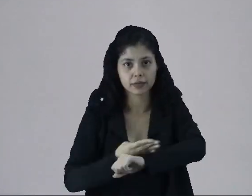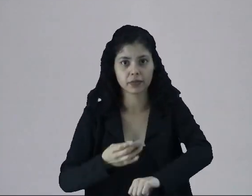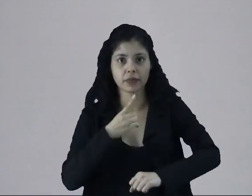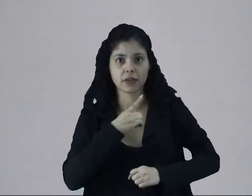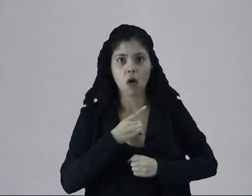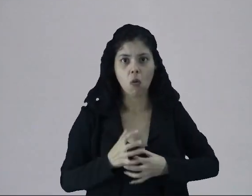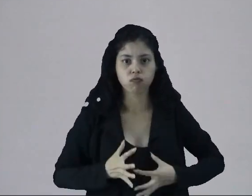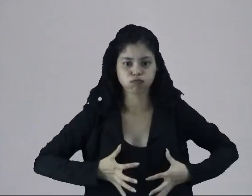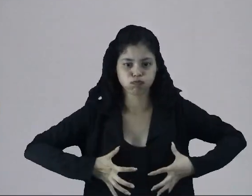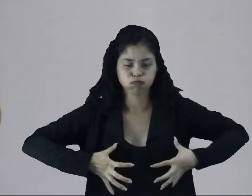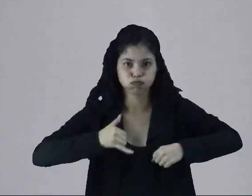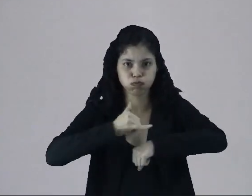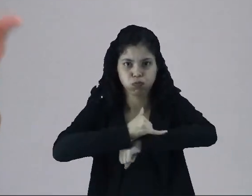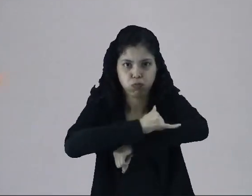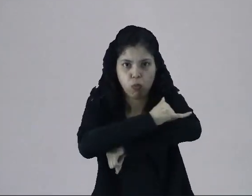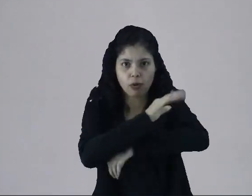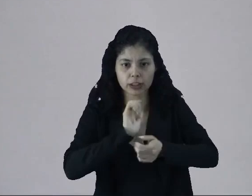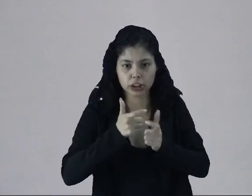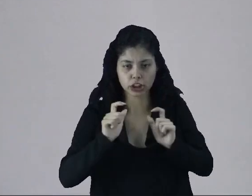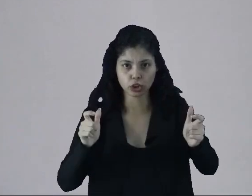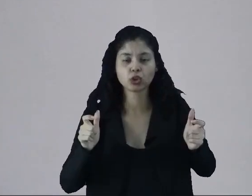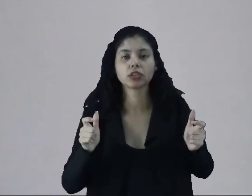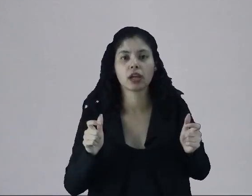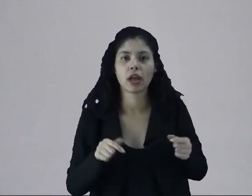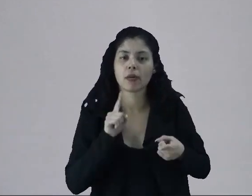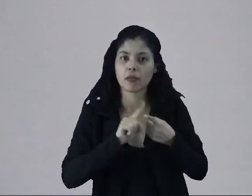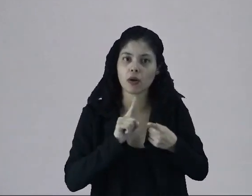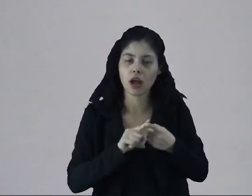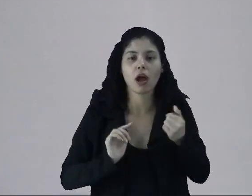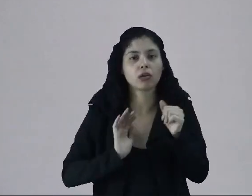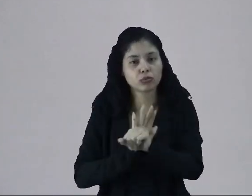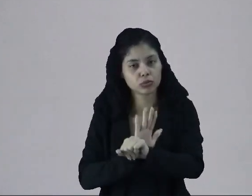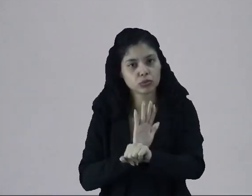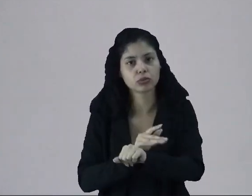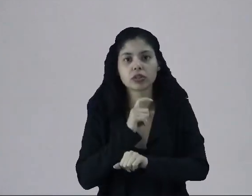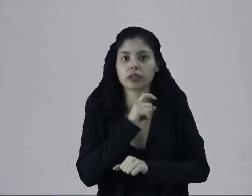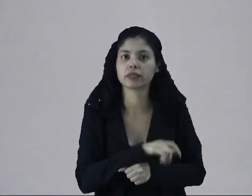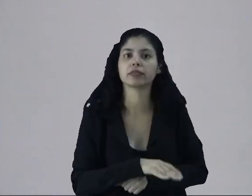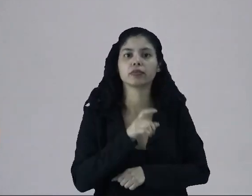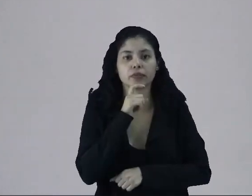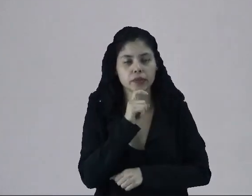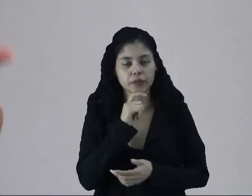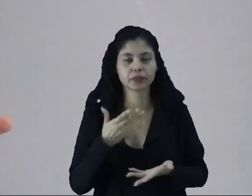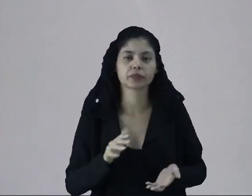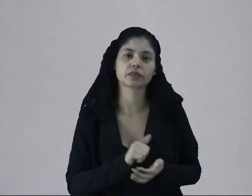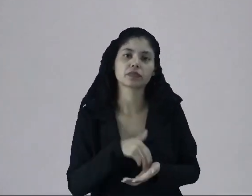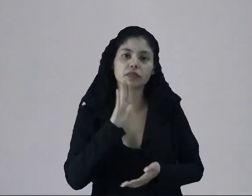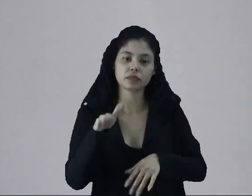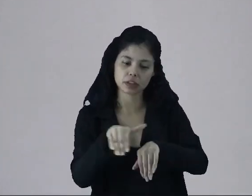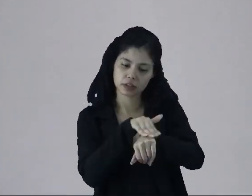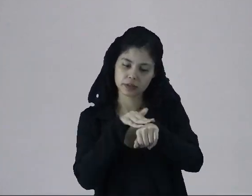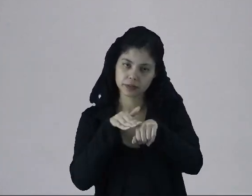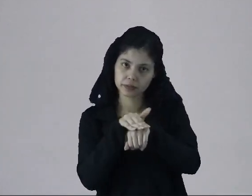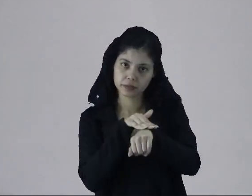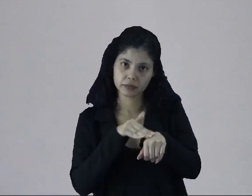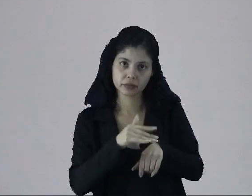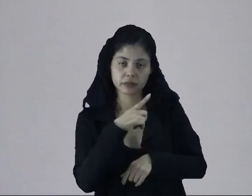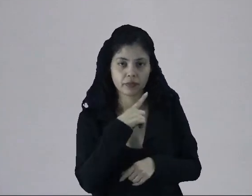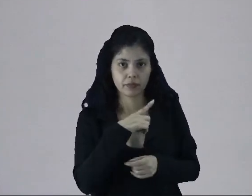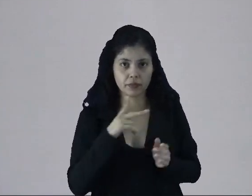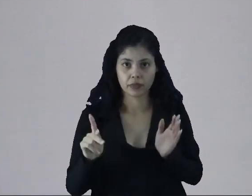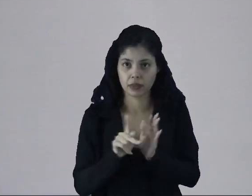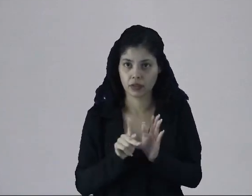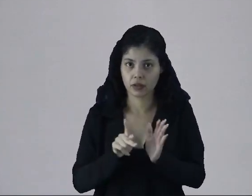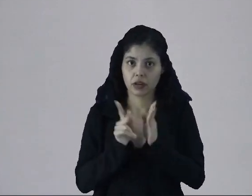espessa e densa, que serve como isolante térmico. Então, a nossa pele protege também do agente externo. A gente tem o nosso